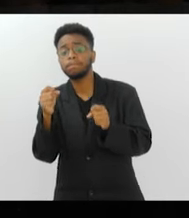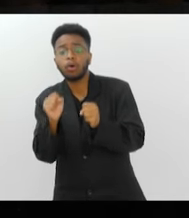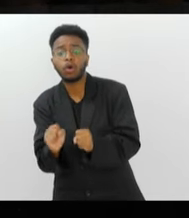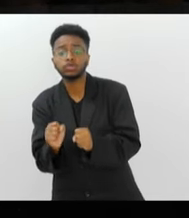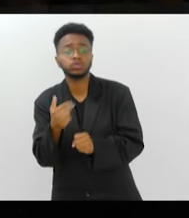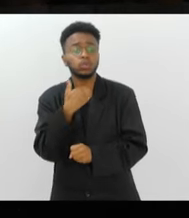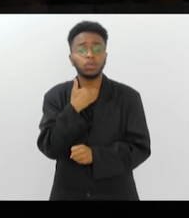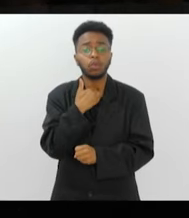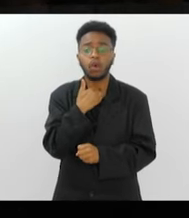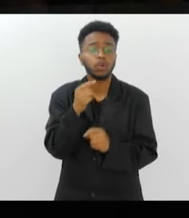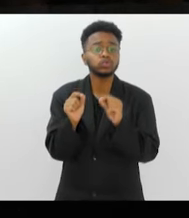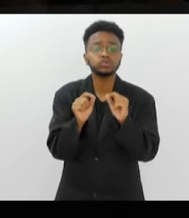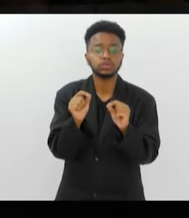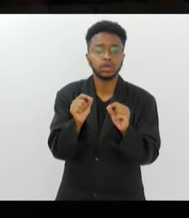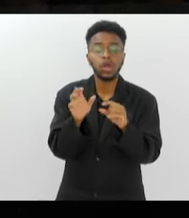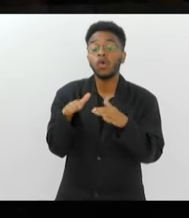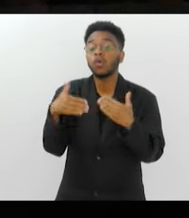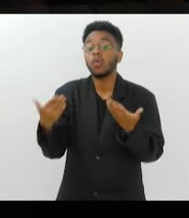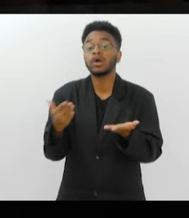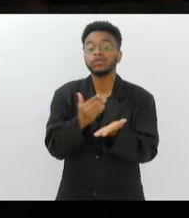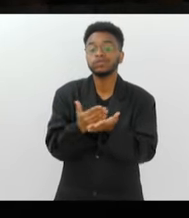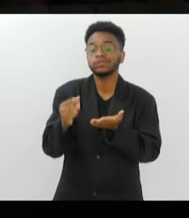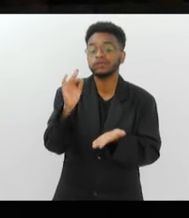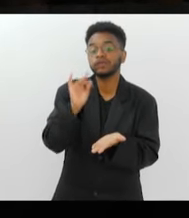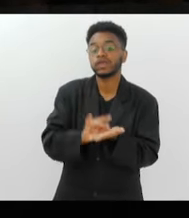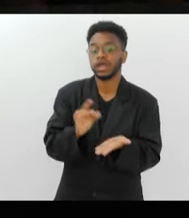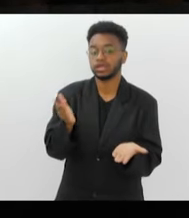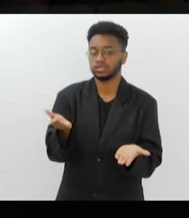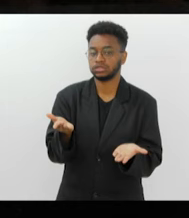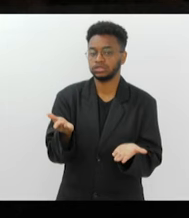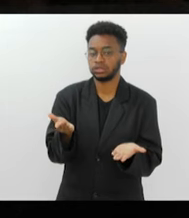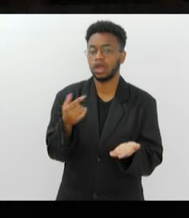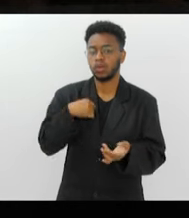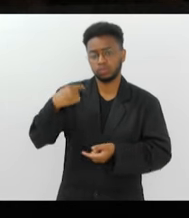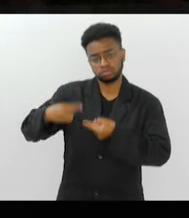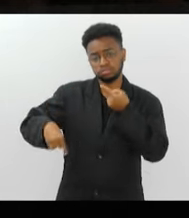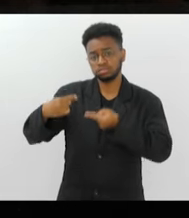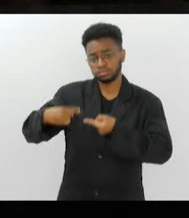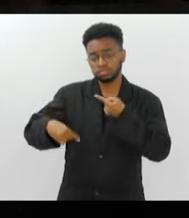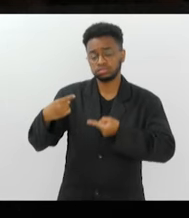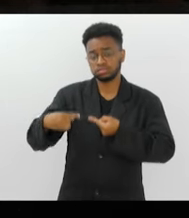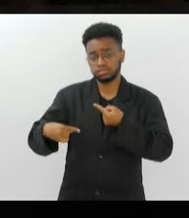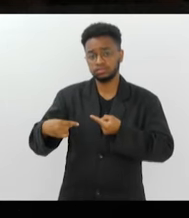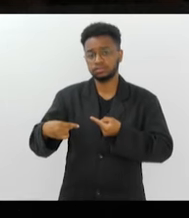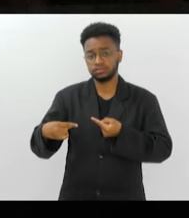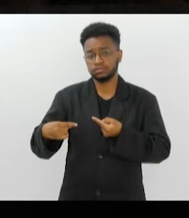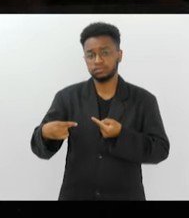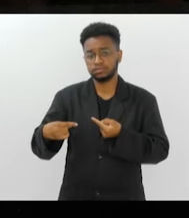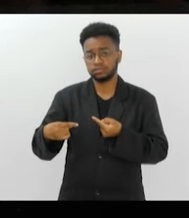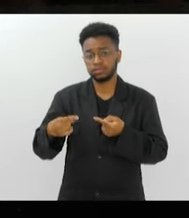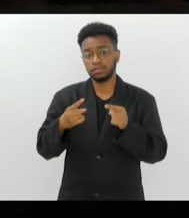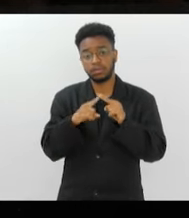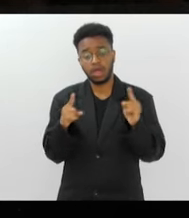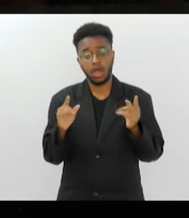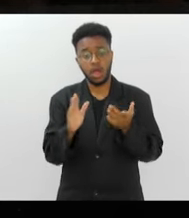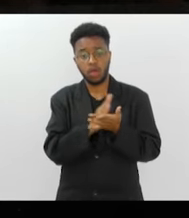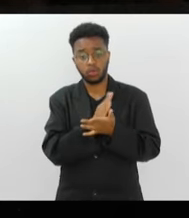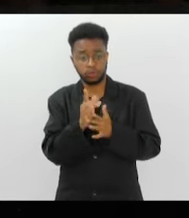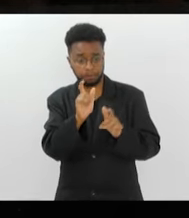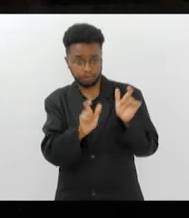fazer? Quando é que começa a pré-campanha? Eu fiz esse debate e alguns